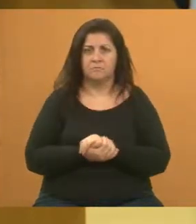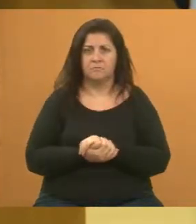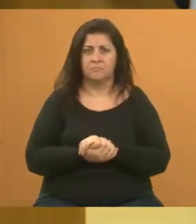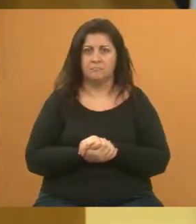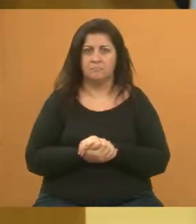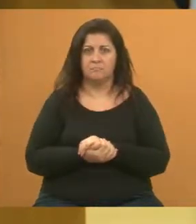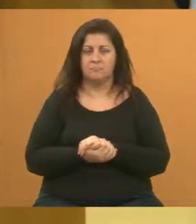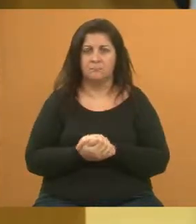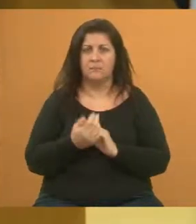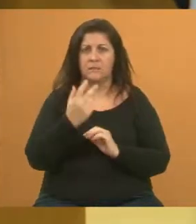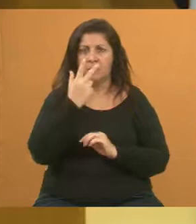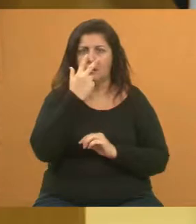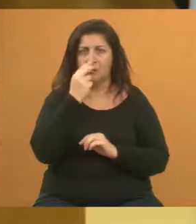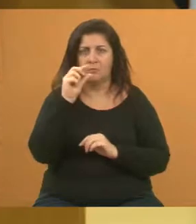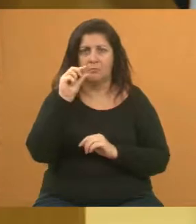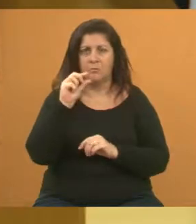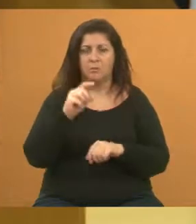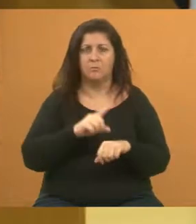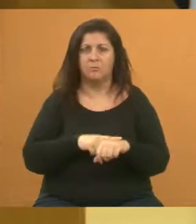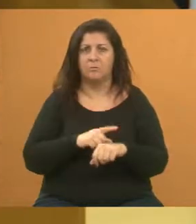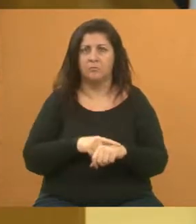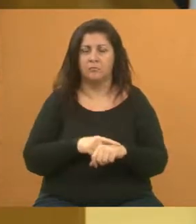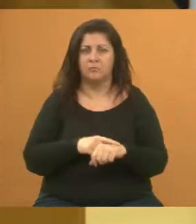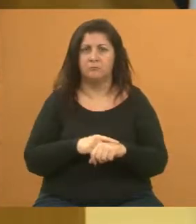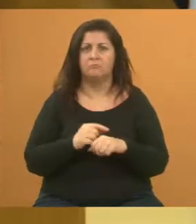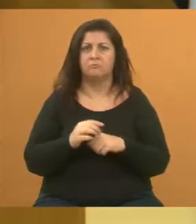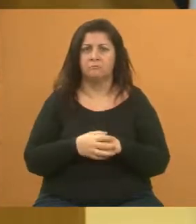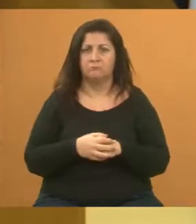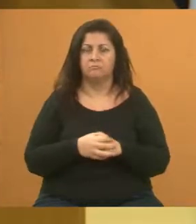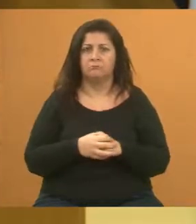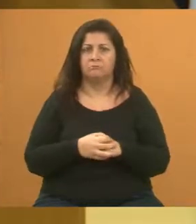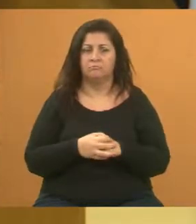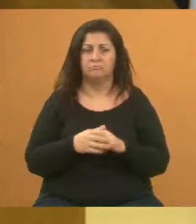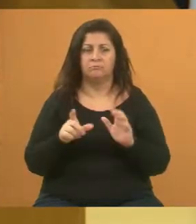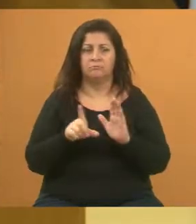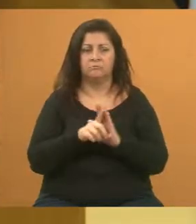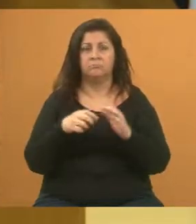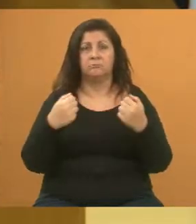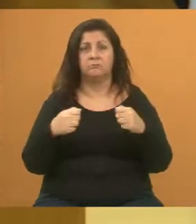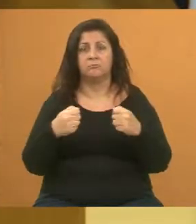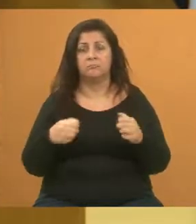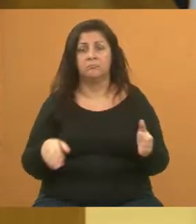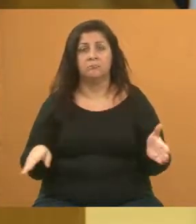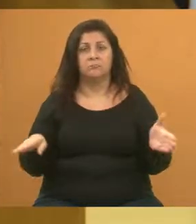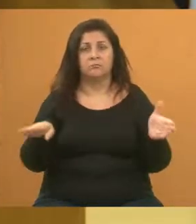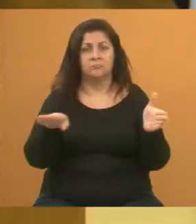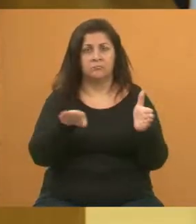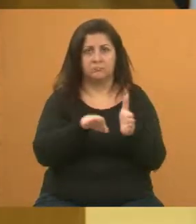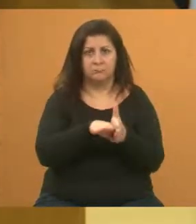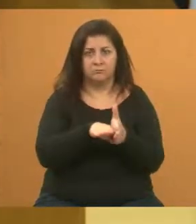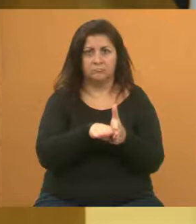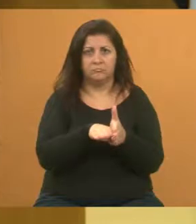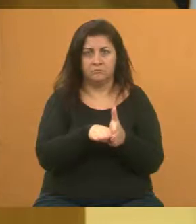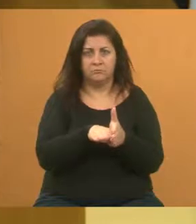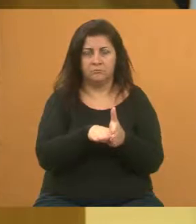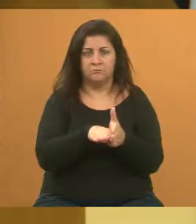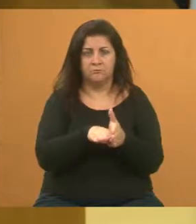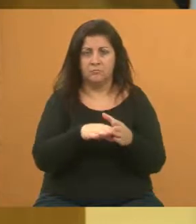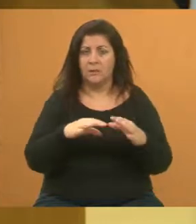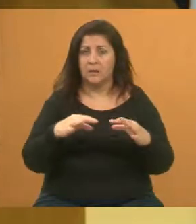é um período muito pequeno, que essa lei, eu acho que ela precisa chegar